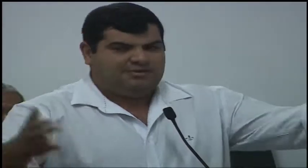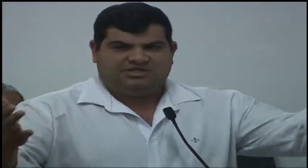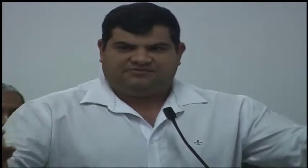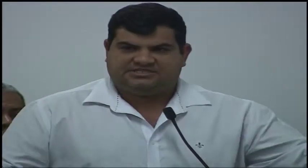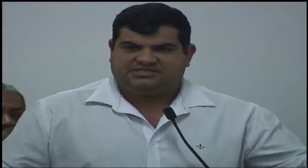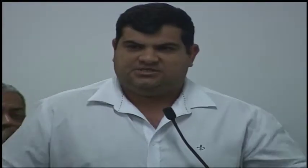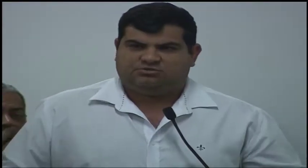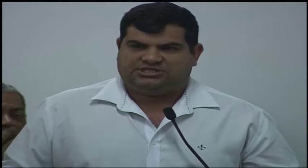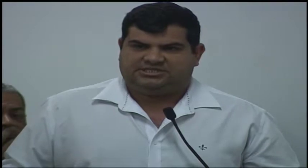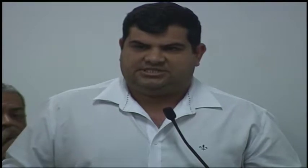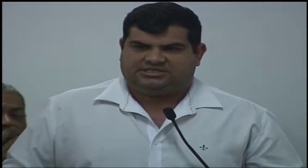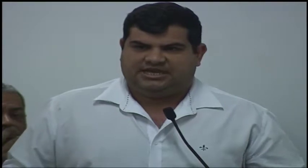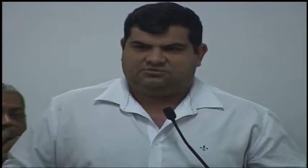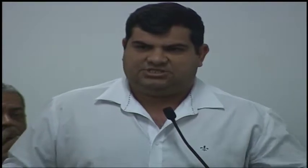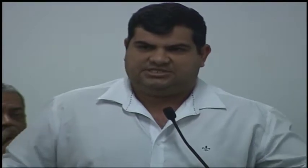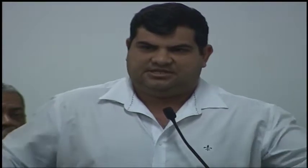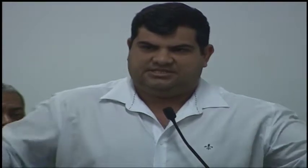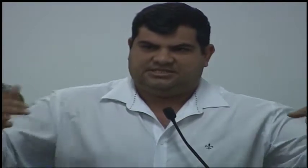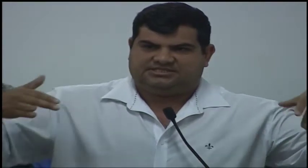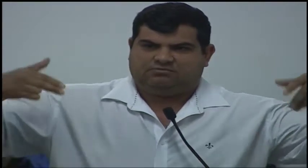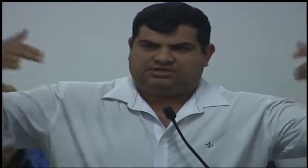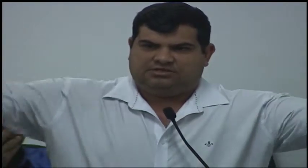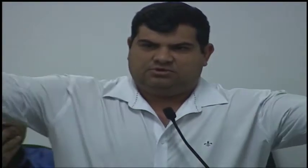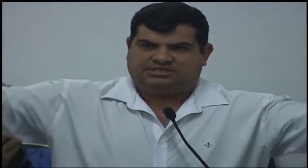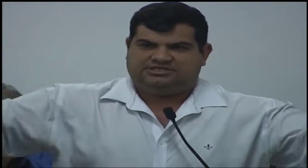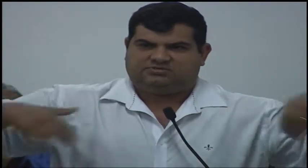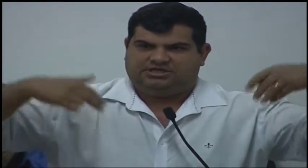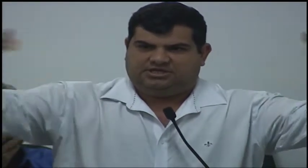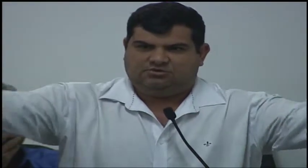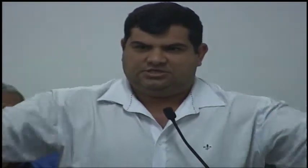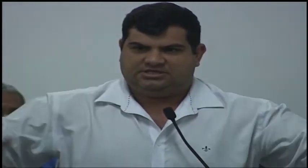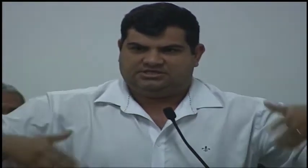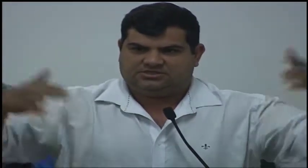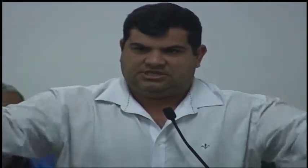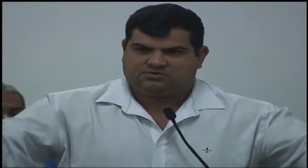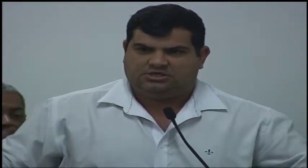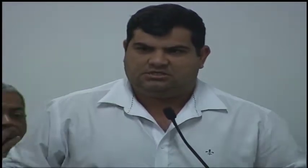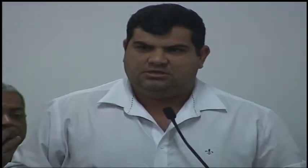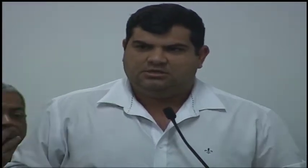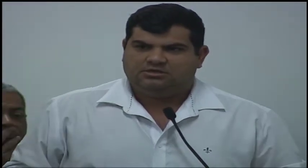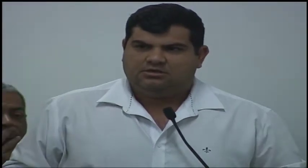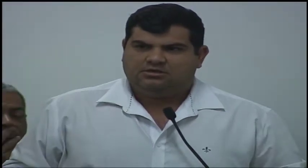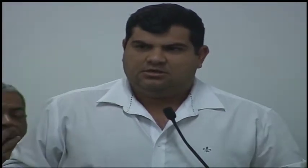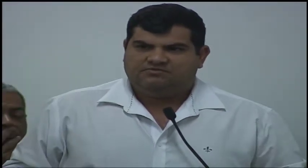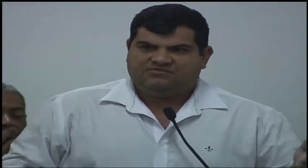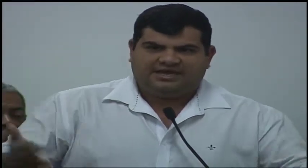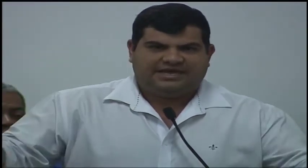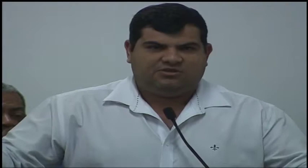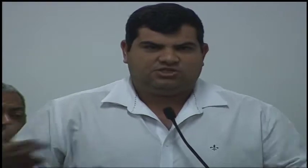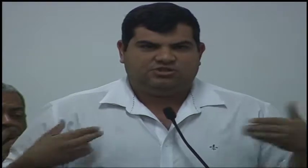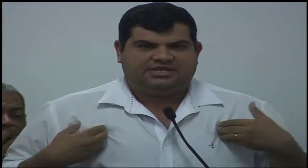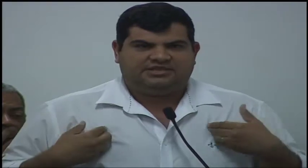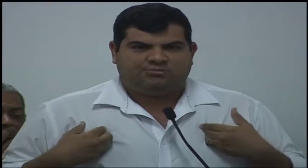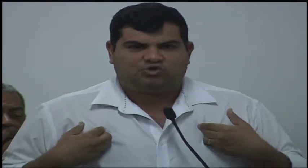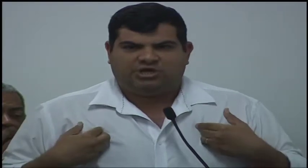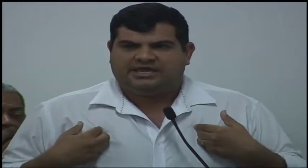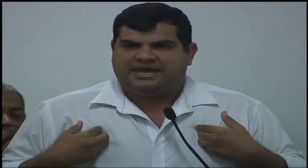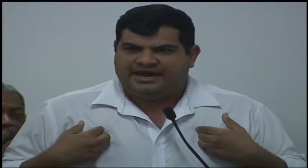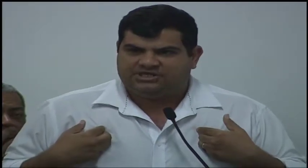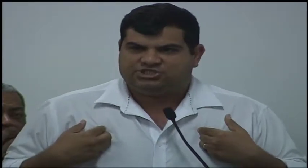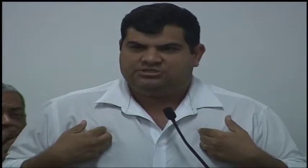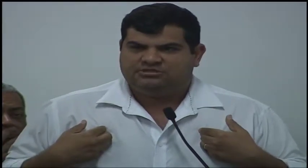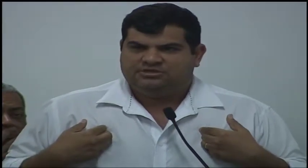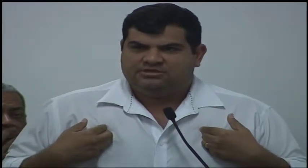vem aquela manifestação dos artistas lá, não sei se é 352, 342, 300 não sei das quantas. Vem falar que nós não entendemos o